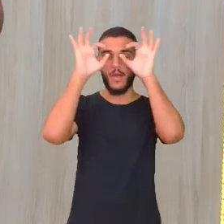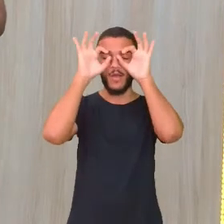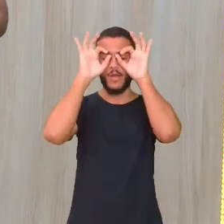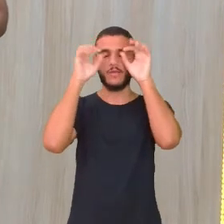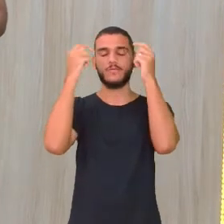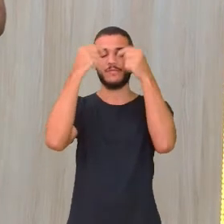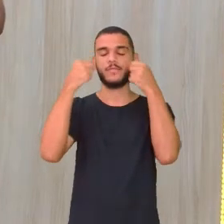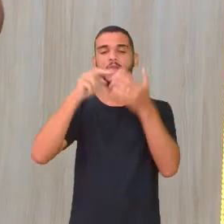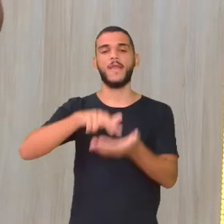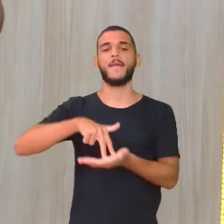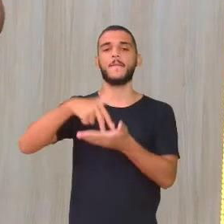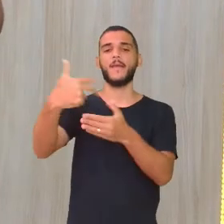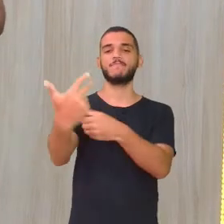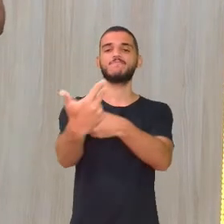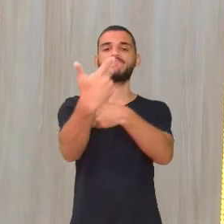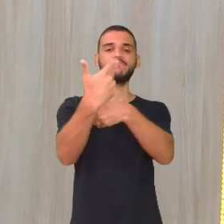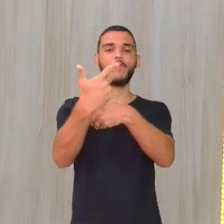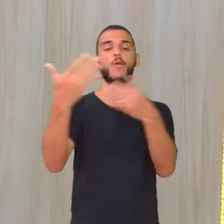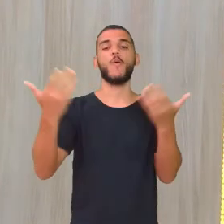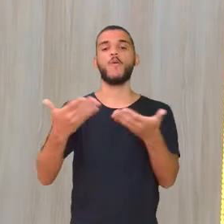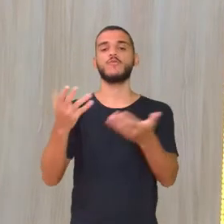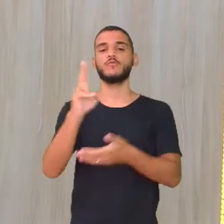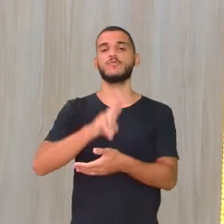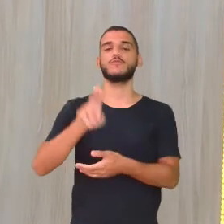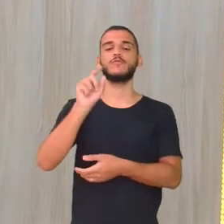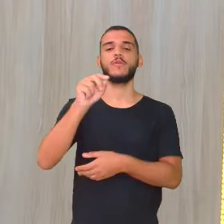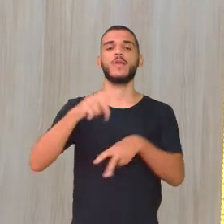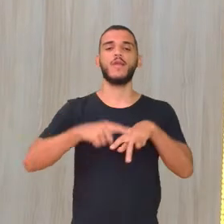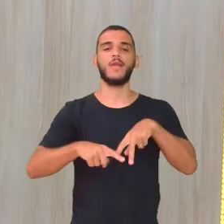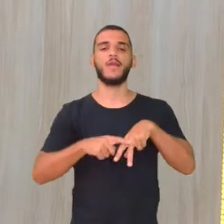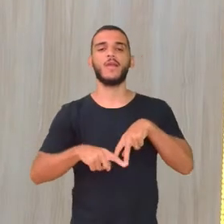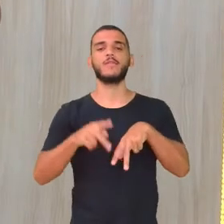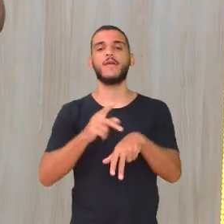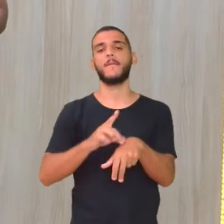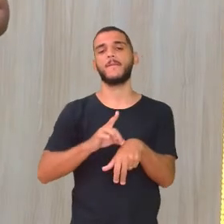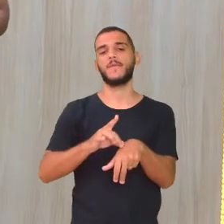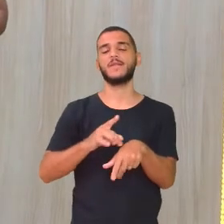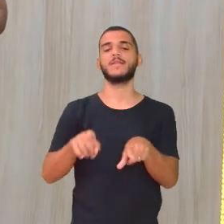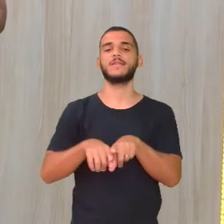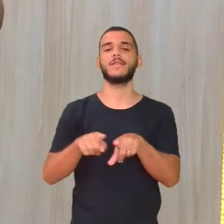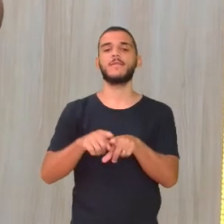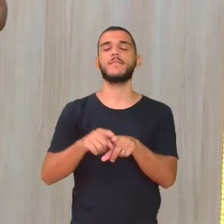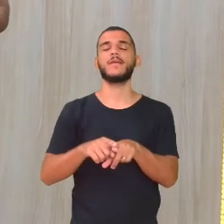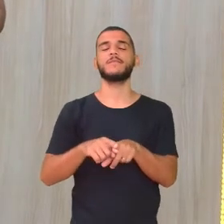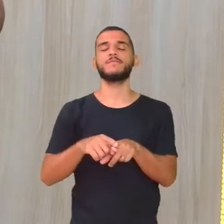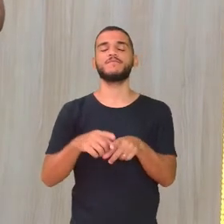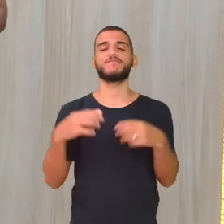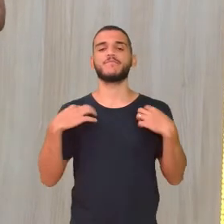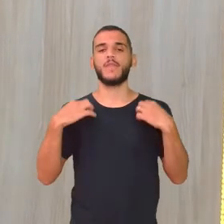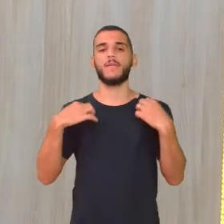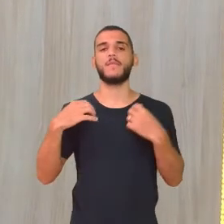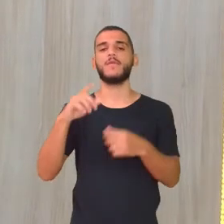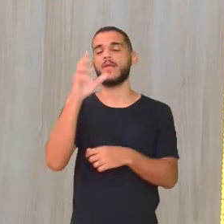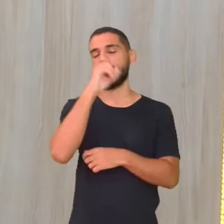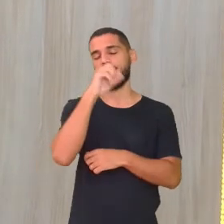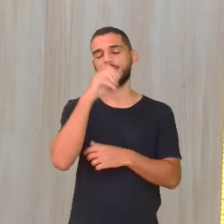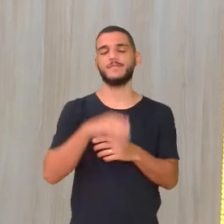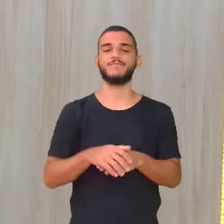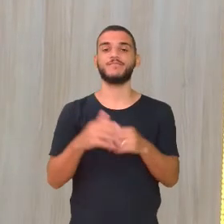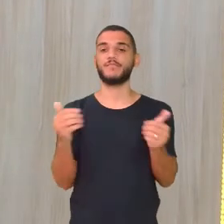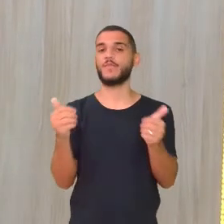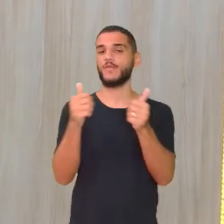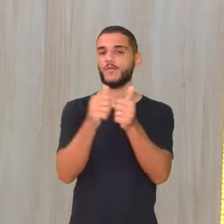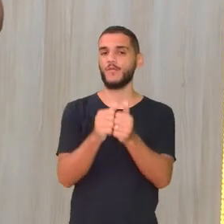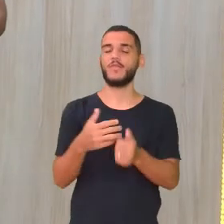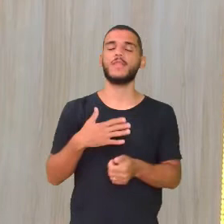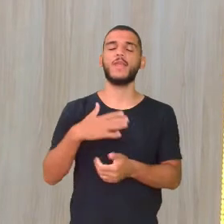pé diante da câmera e hoje eu uso uma calça preta e uma blusa laranja. Ao meu lado, me acompanhando aqui na aula de